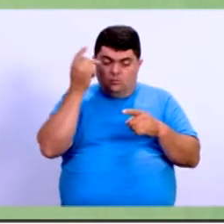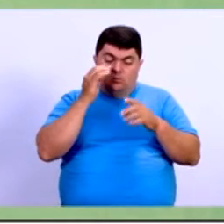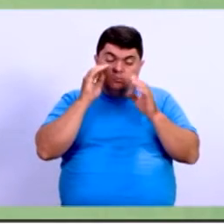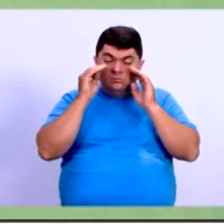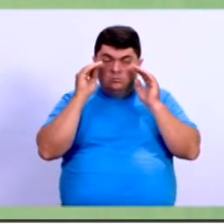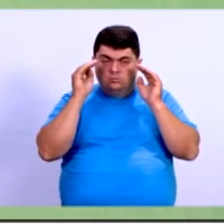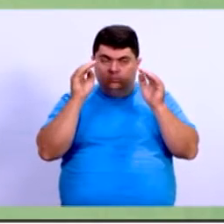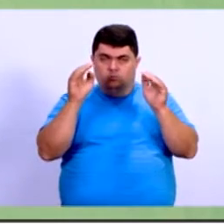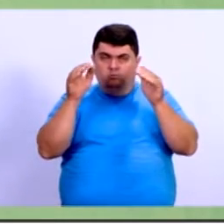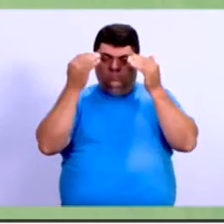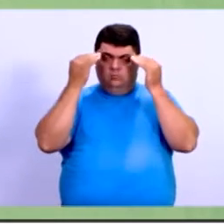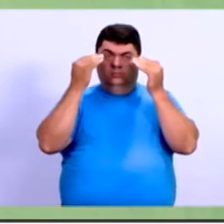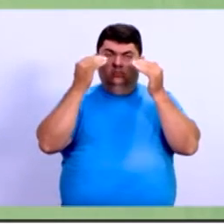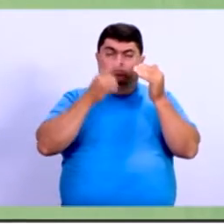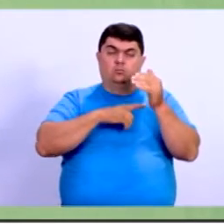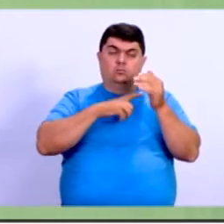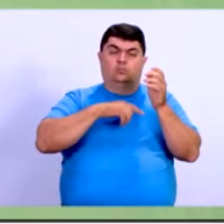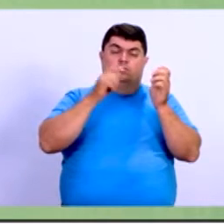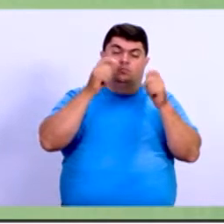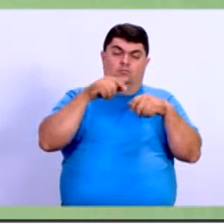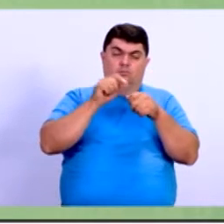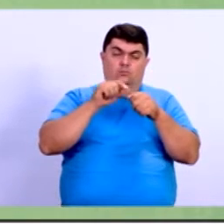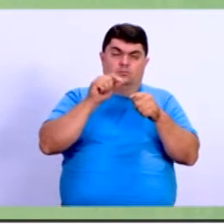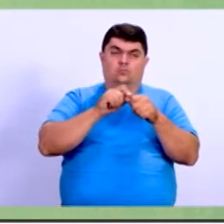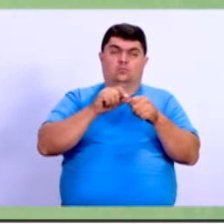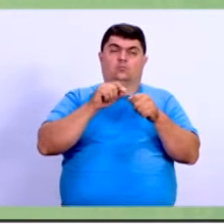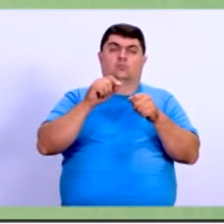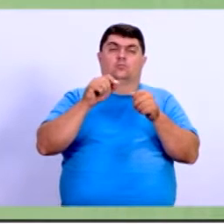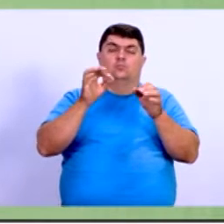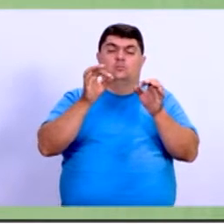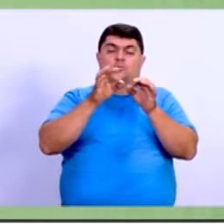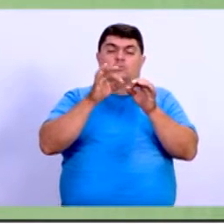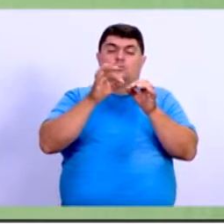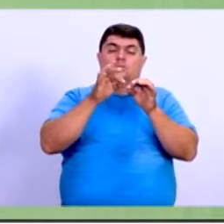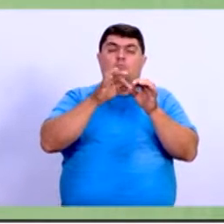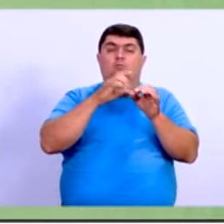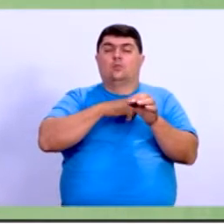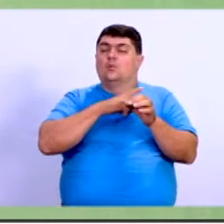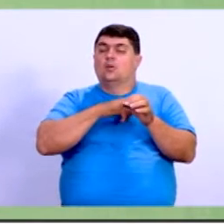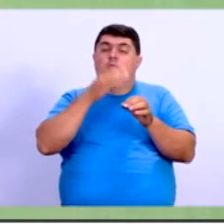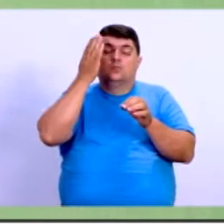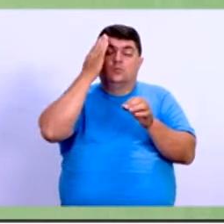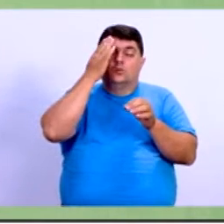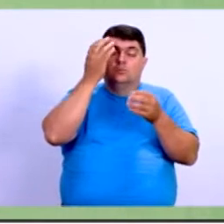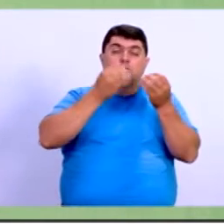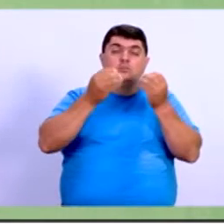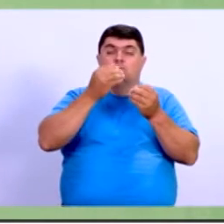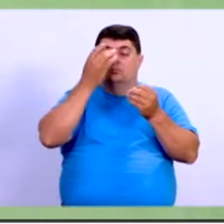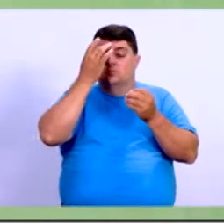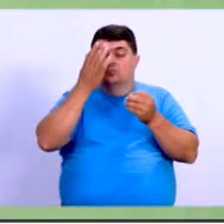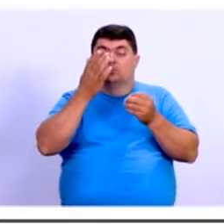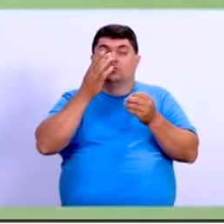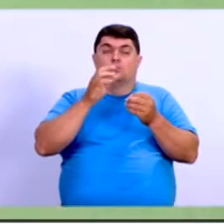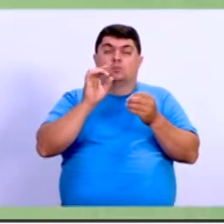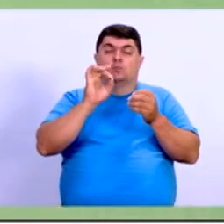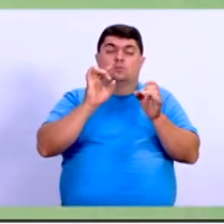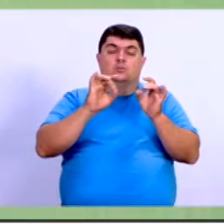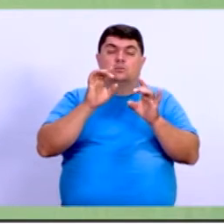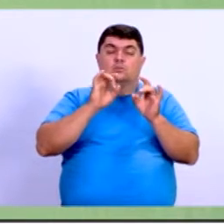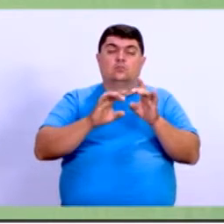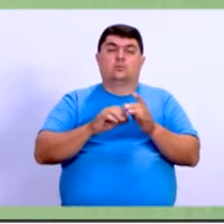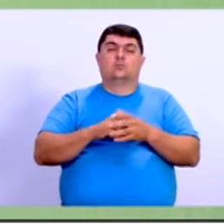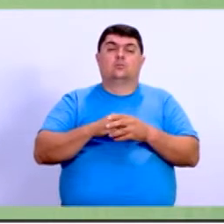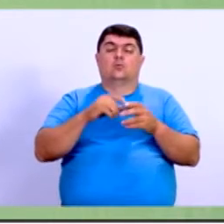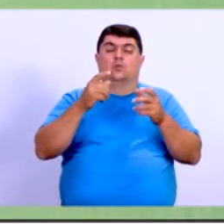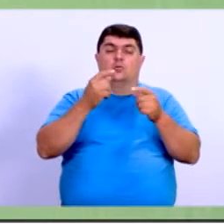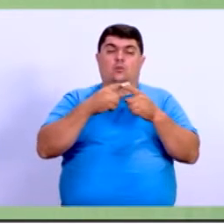programadores. E eu posso ter os encapsulamentos, os polimorfismos e as heranças dentro desses diagramas de classe,